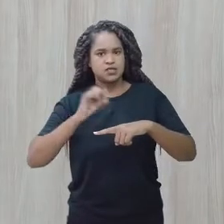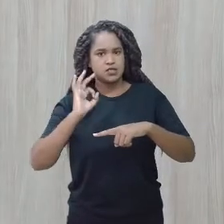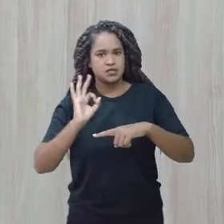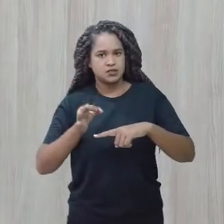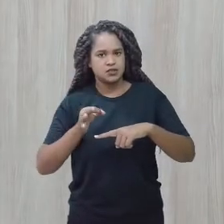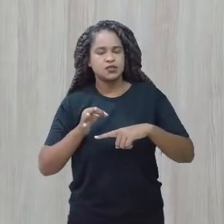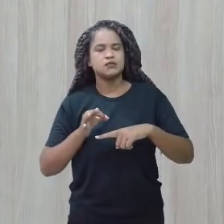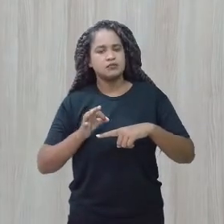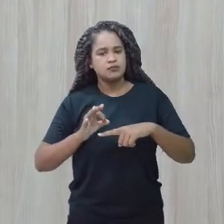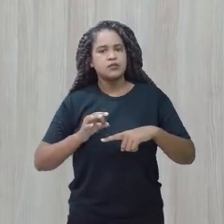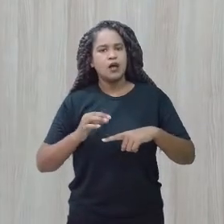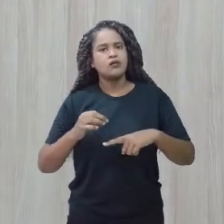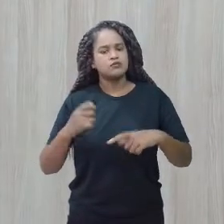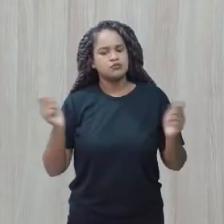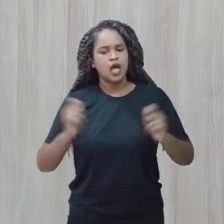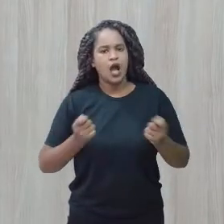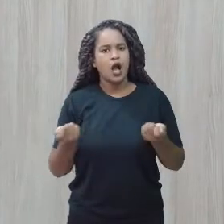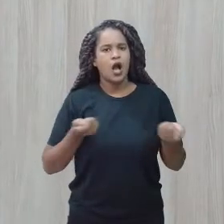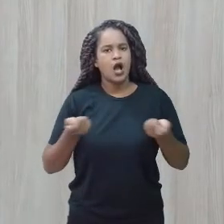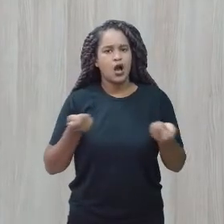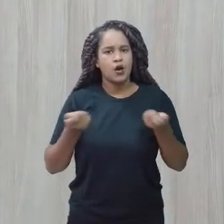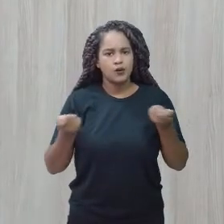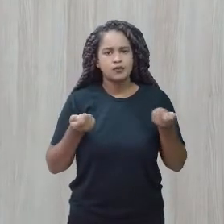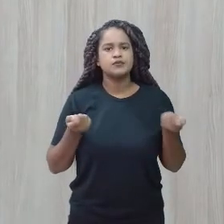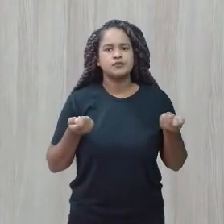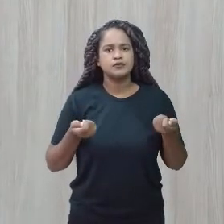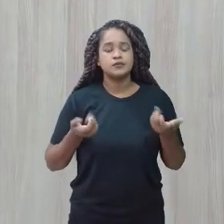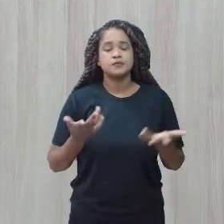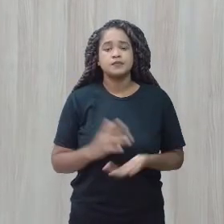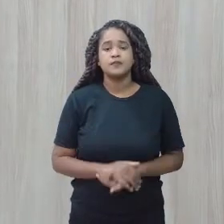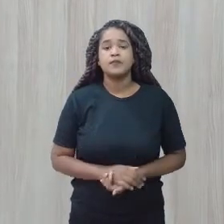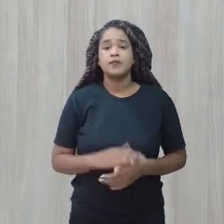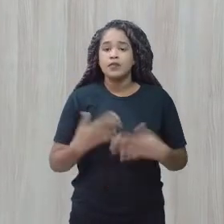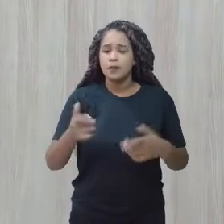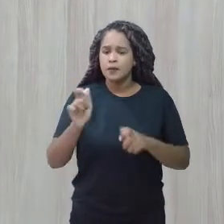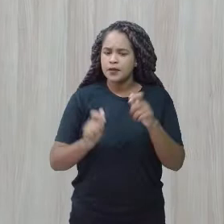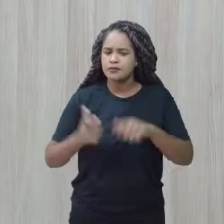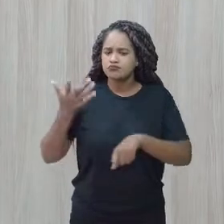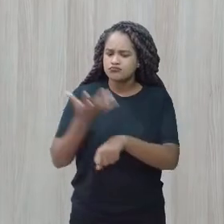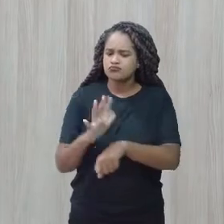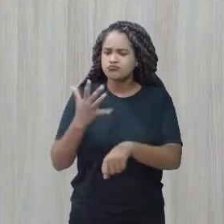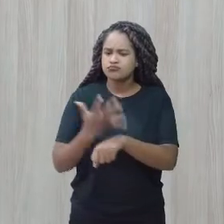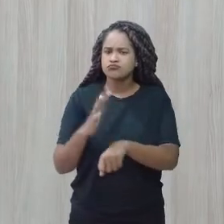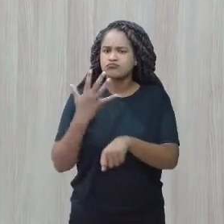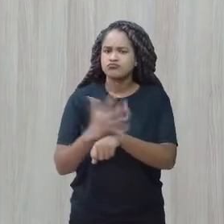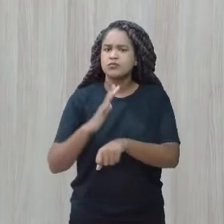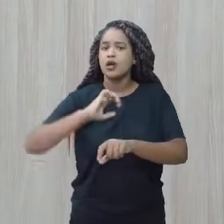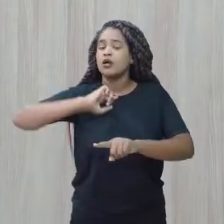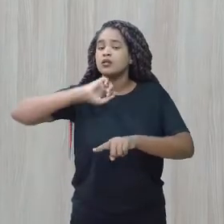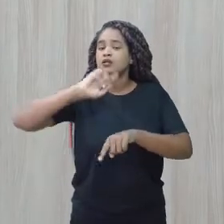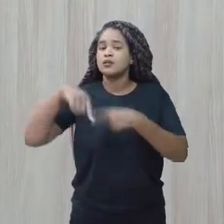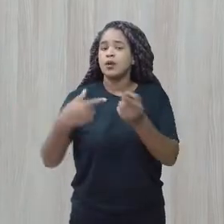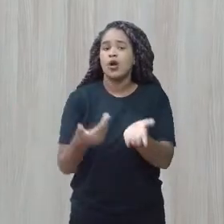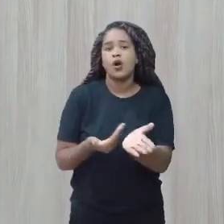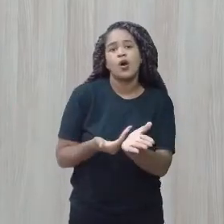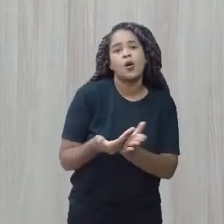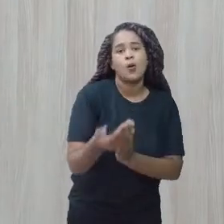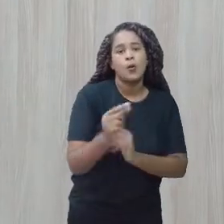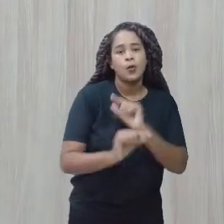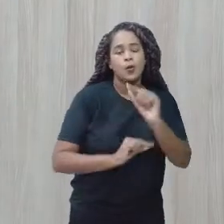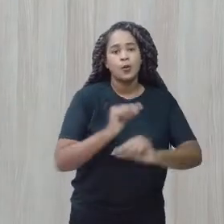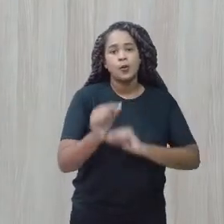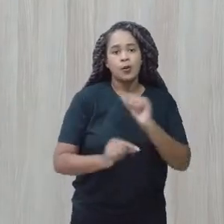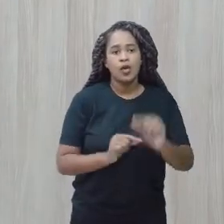pessoas começaram a praticar nessas correntes e depois elas começaram a aumentar, pendurar essas correntes em